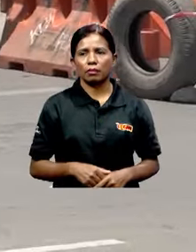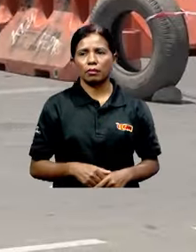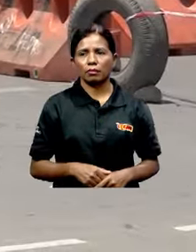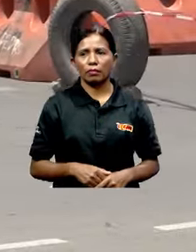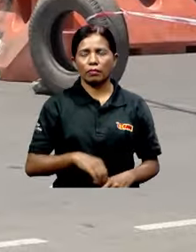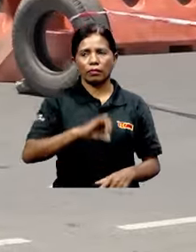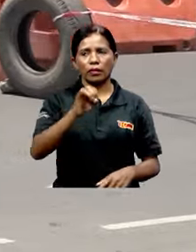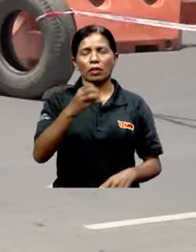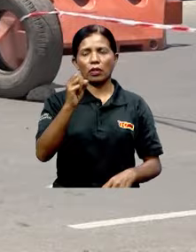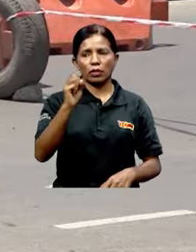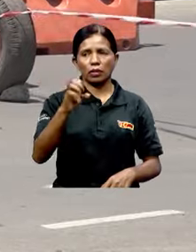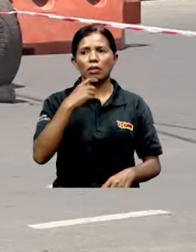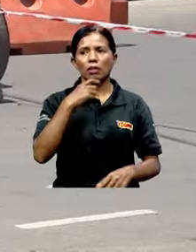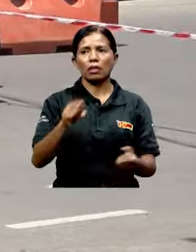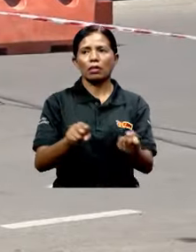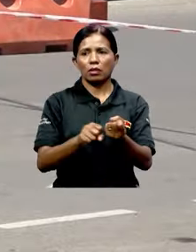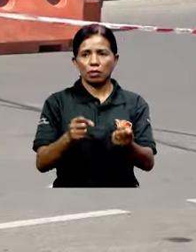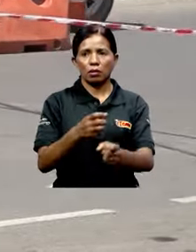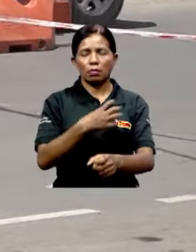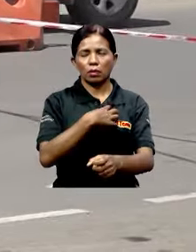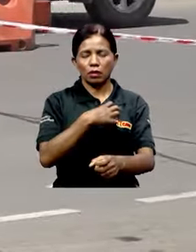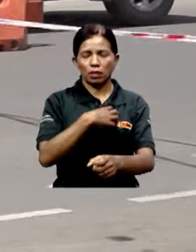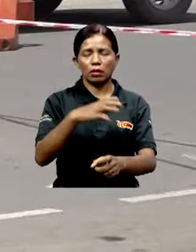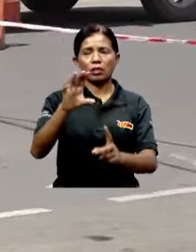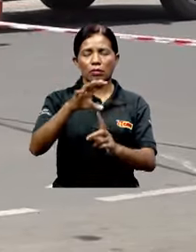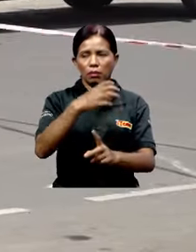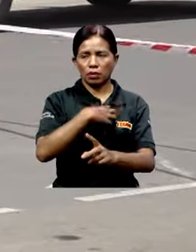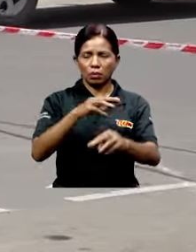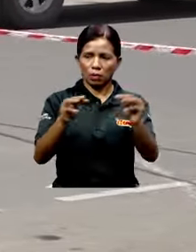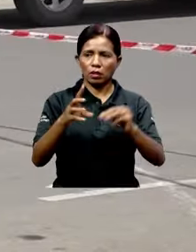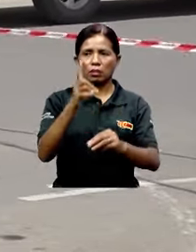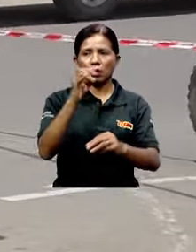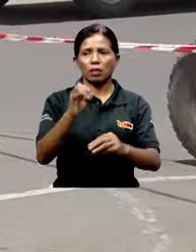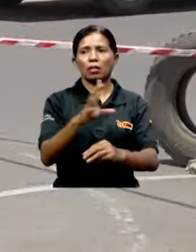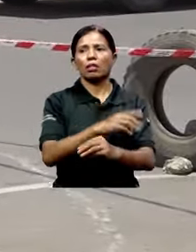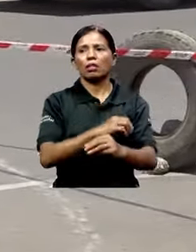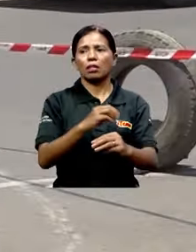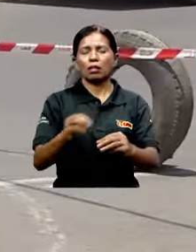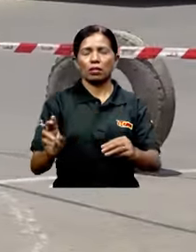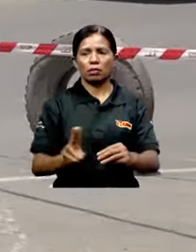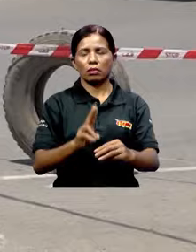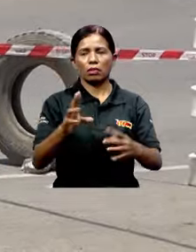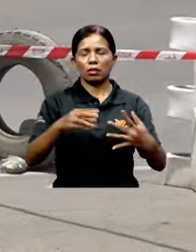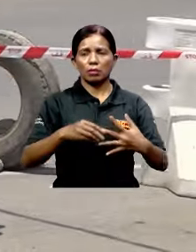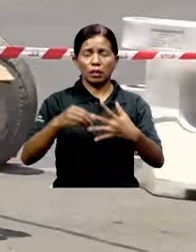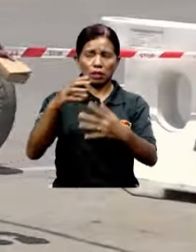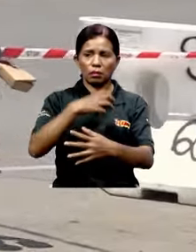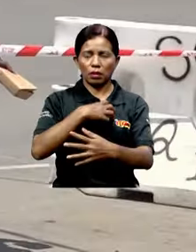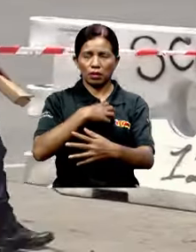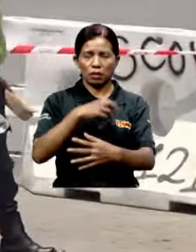Zé Atutan, apoio segurança, né? Composto de Polícia Comando Município de Lili, Polícia Unidade de Trânsito, Unidade Especial Polícia,